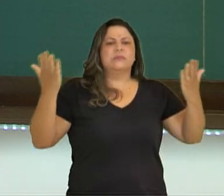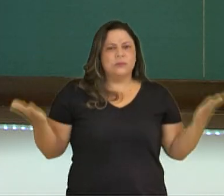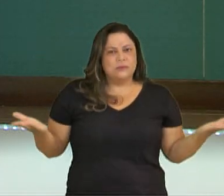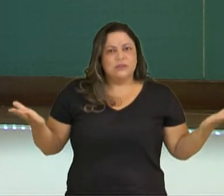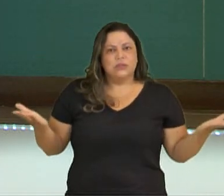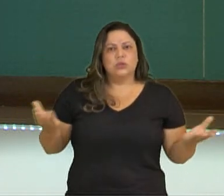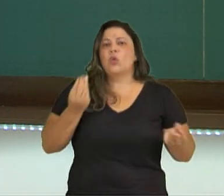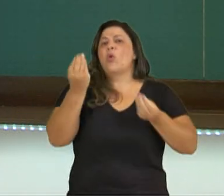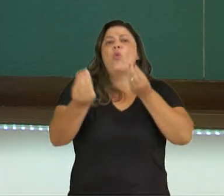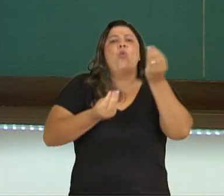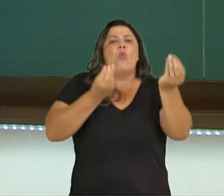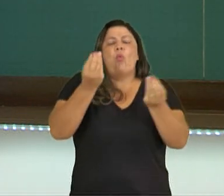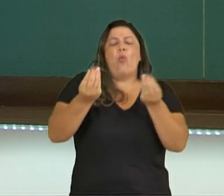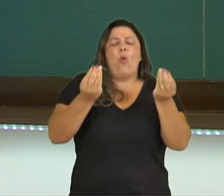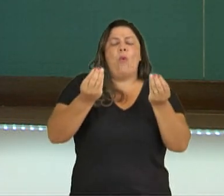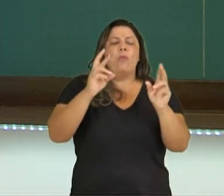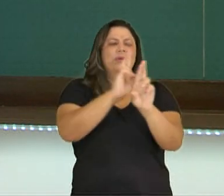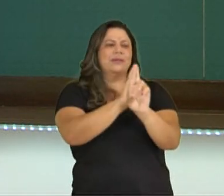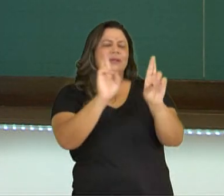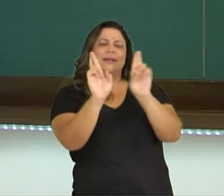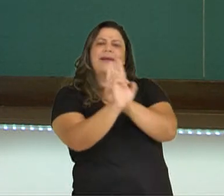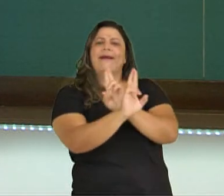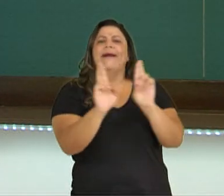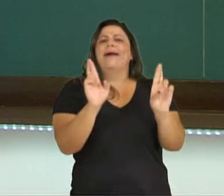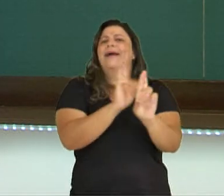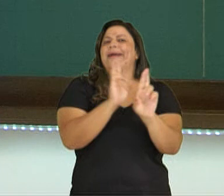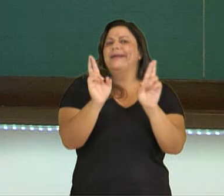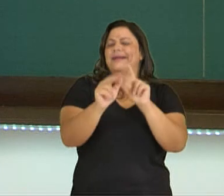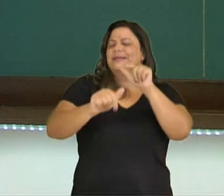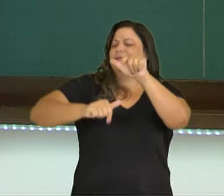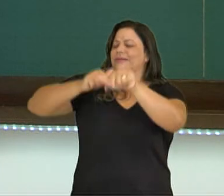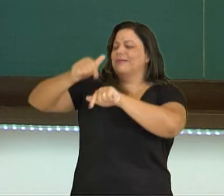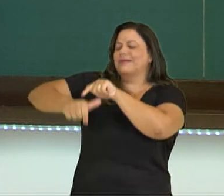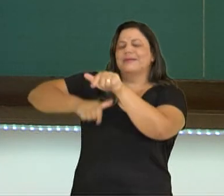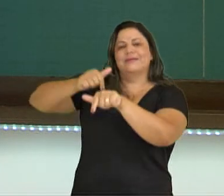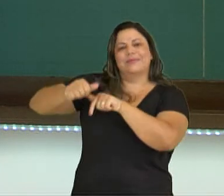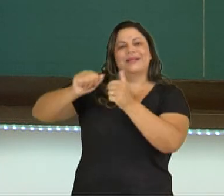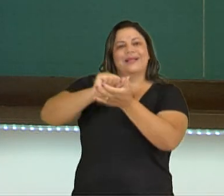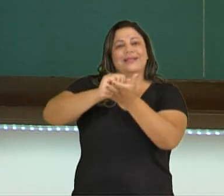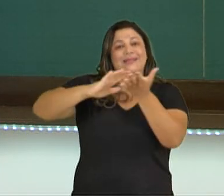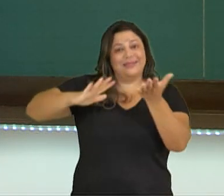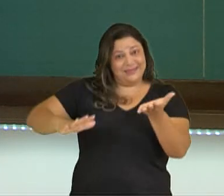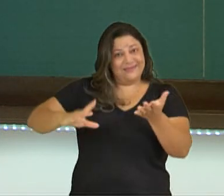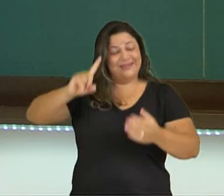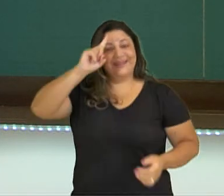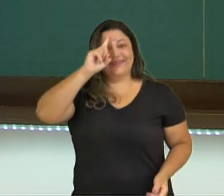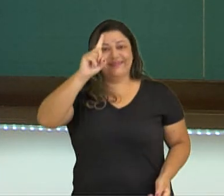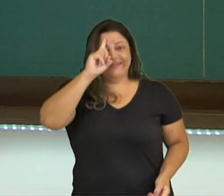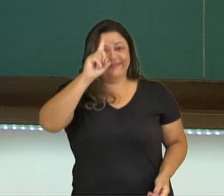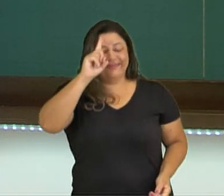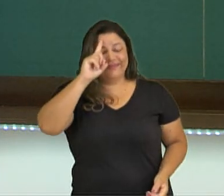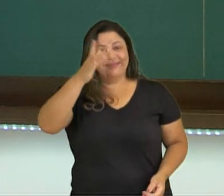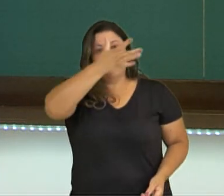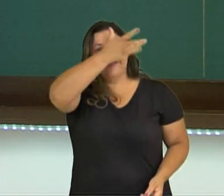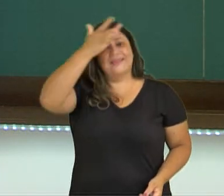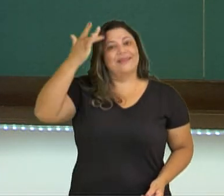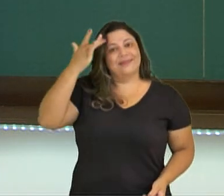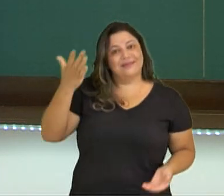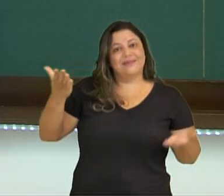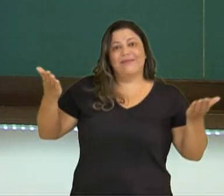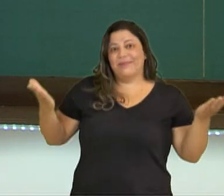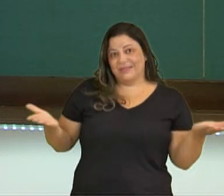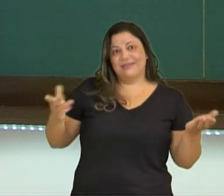se estabelece uma relação entre o trabalhar, as atividades do dia a dia das pessoas, e isso